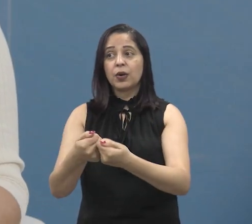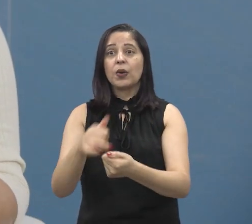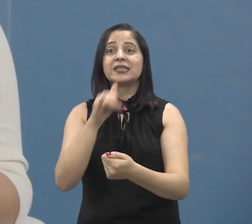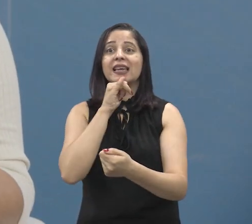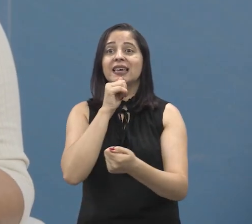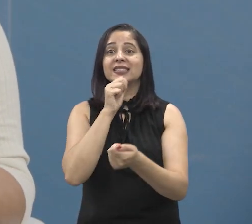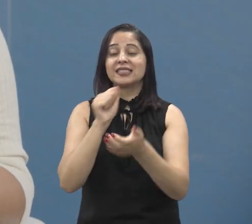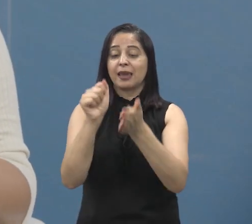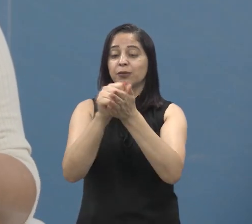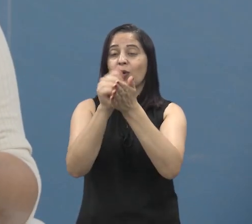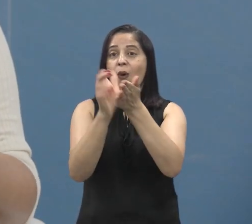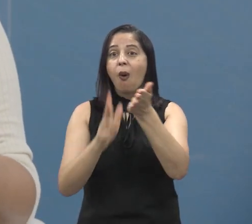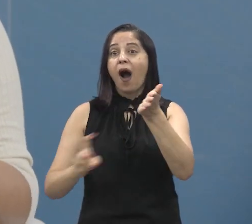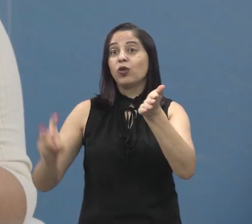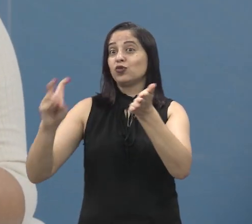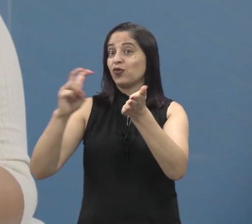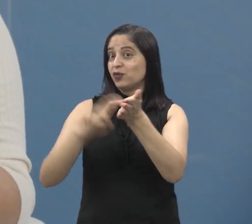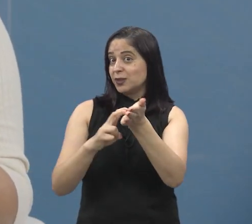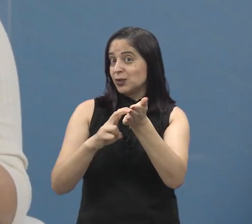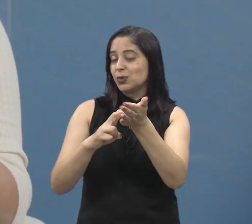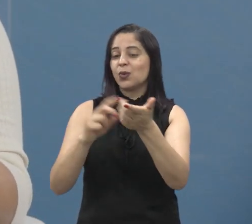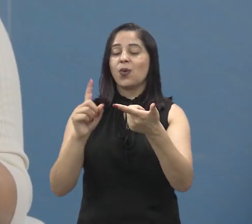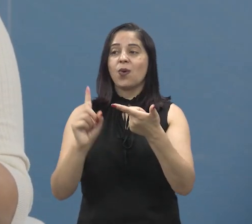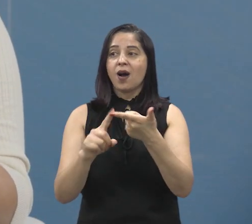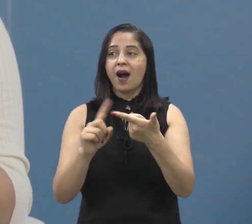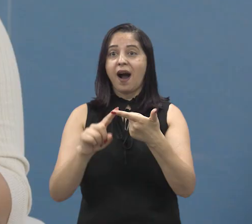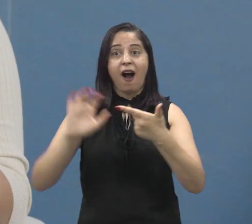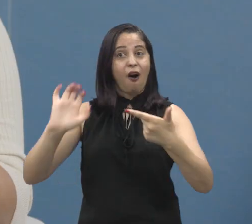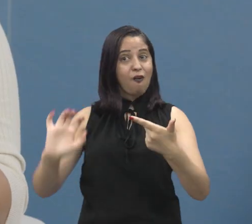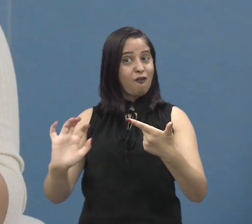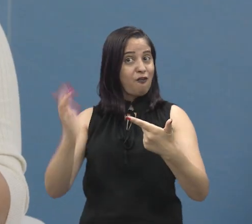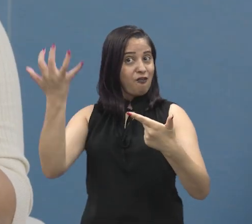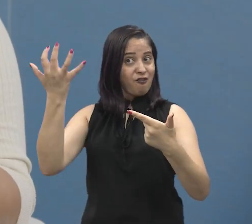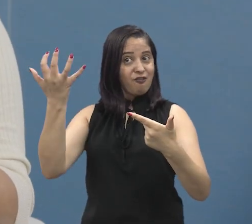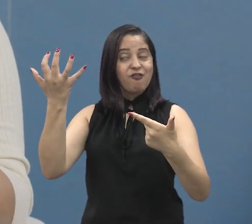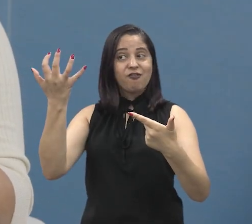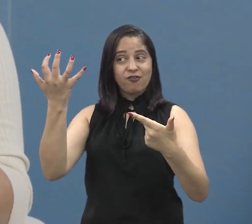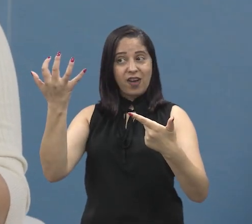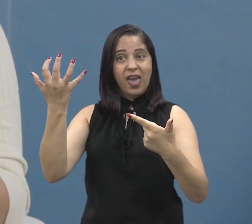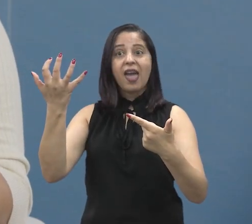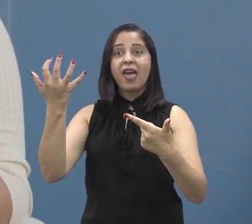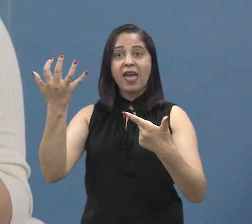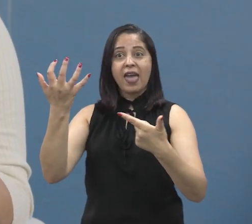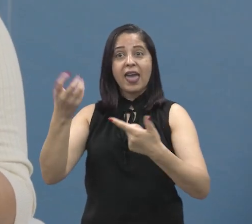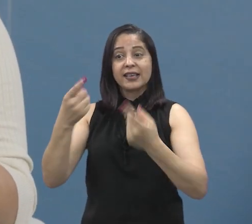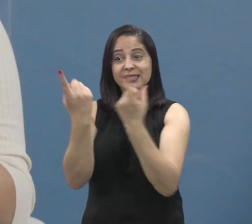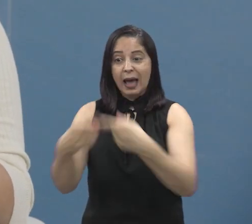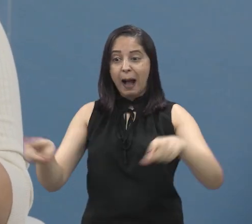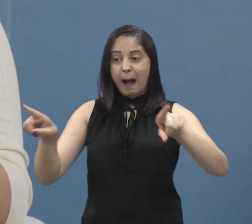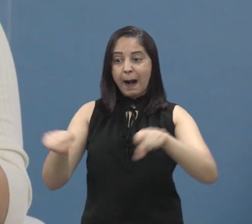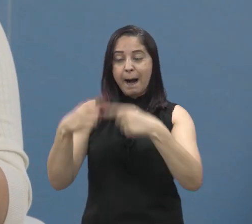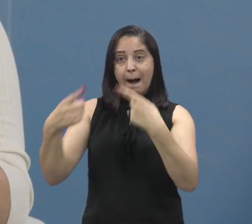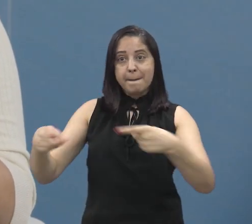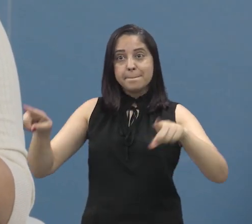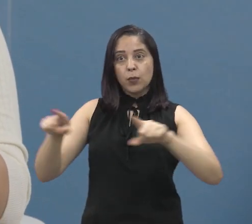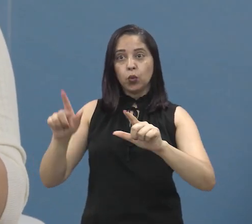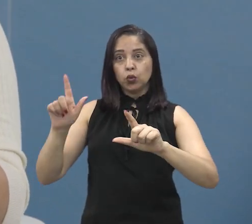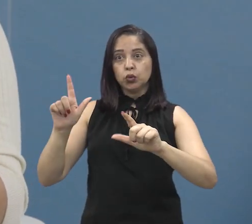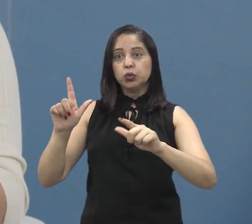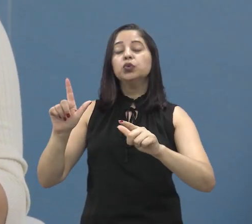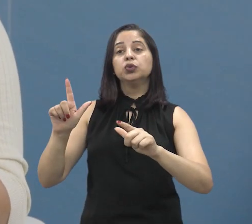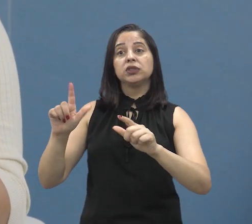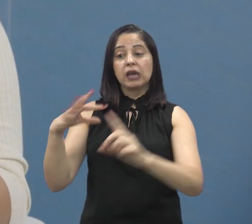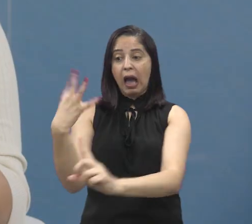o audiovisual, você tem as festas, os festivais literomusicais, enfim, você tem